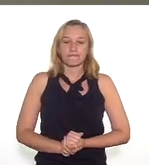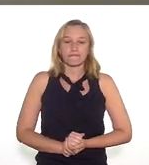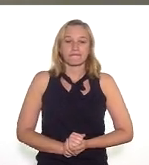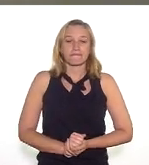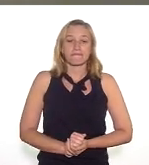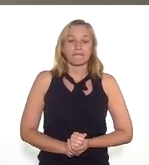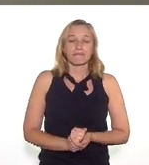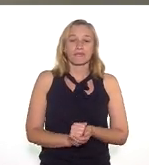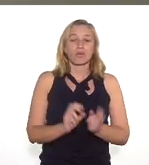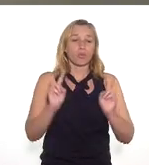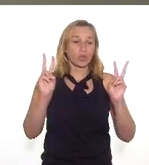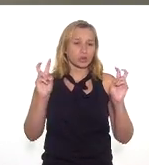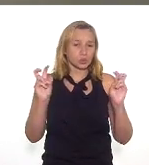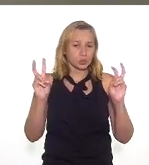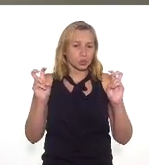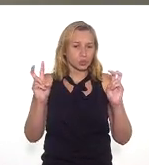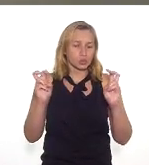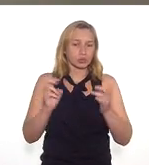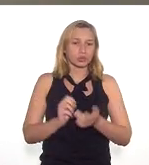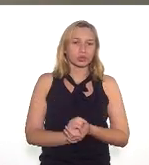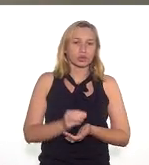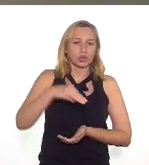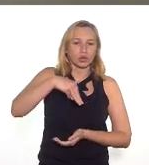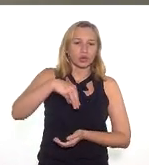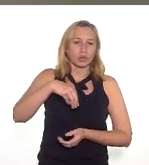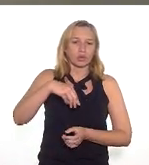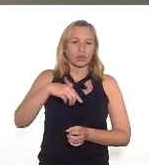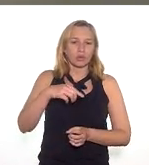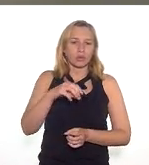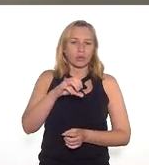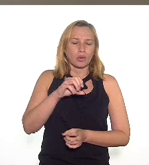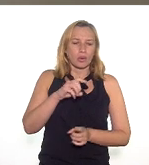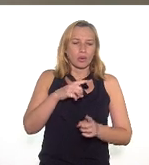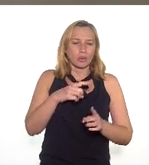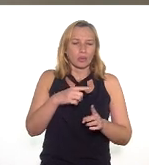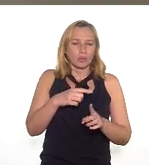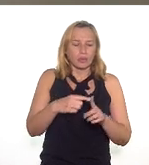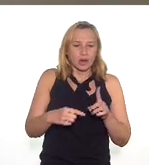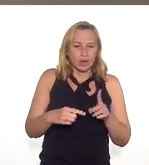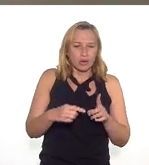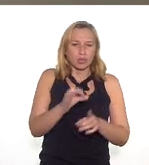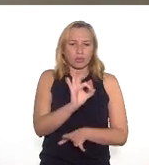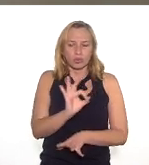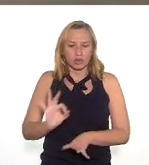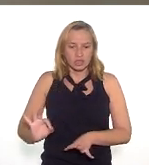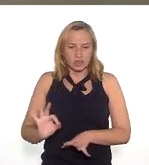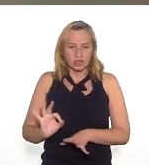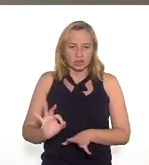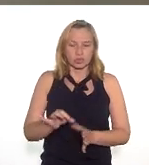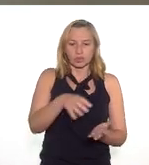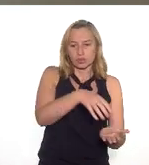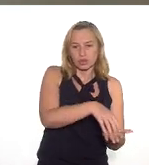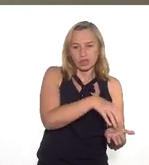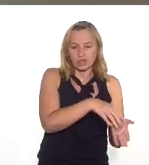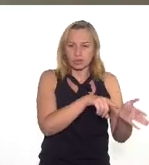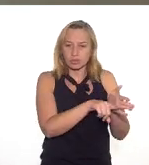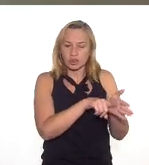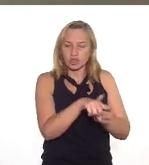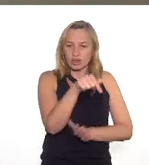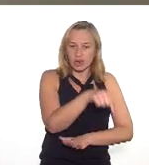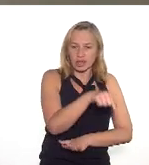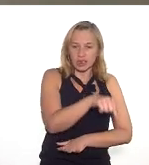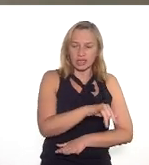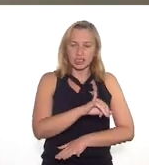sobre a questão do 0,5% do centro de pesquisa aqui na Ilha do